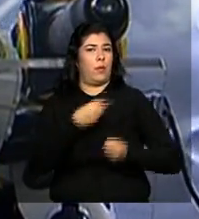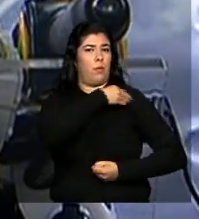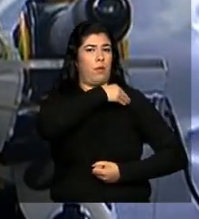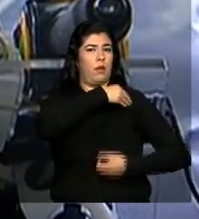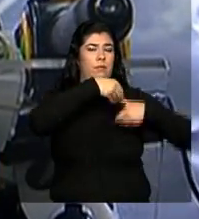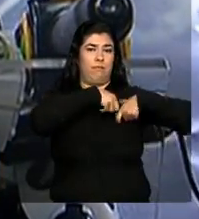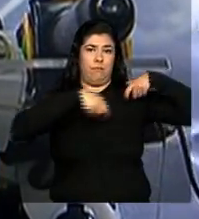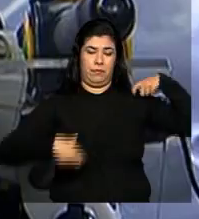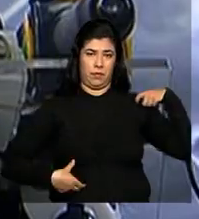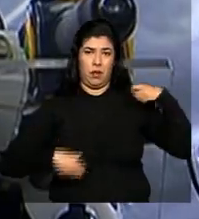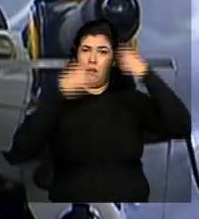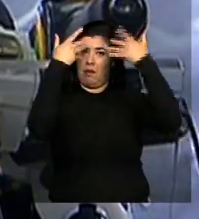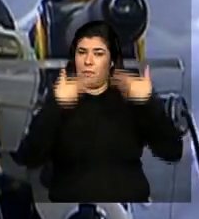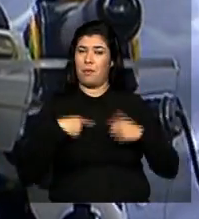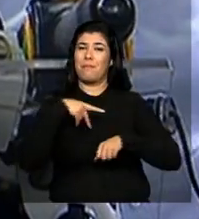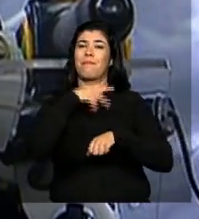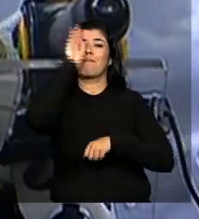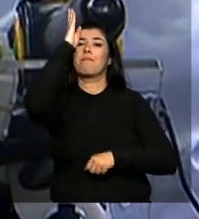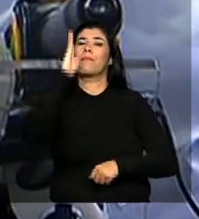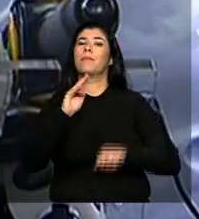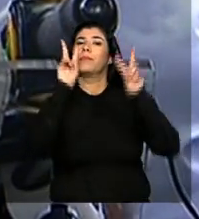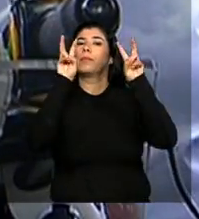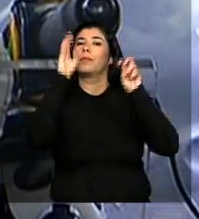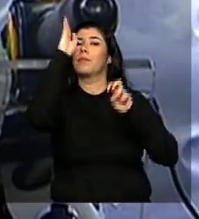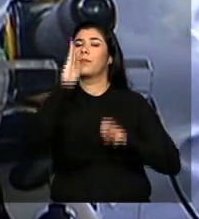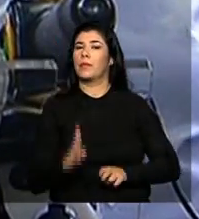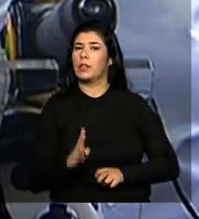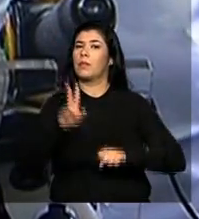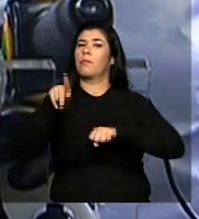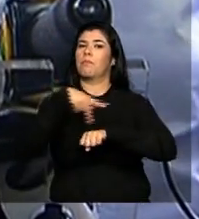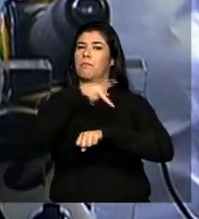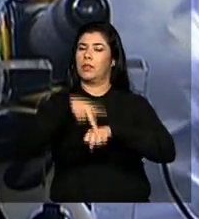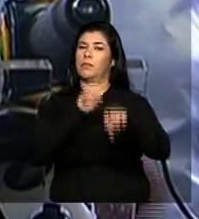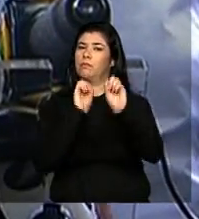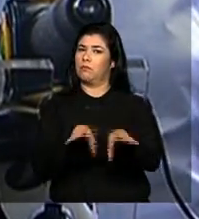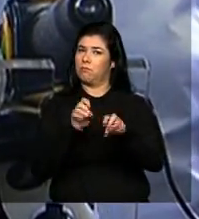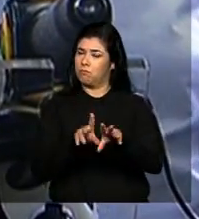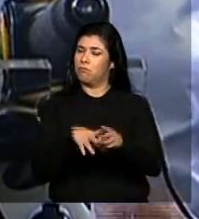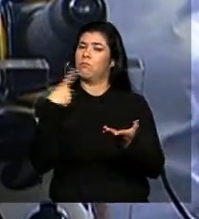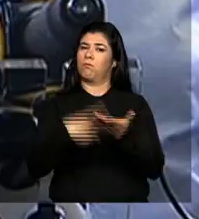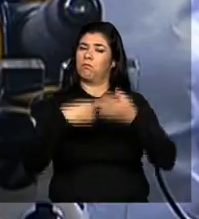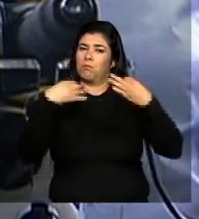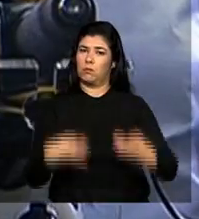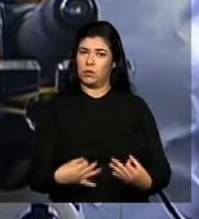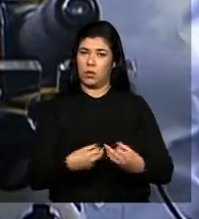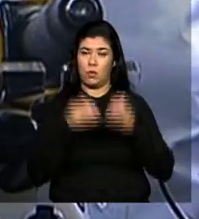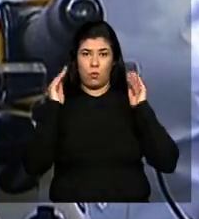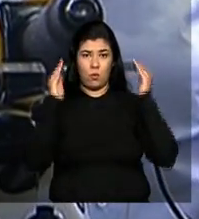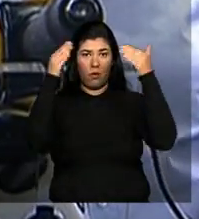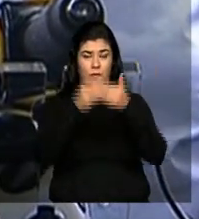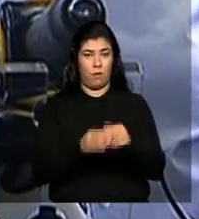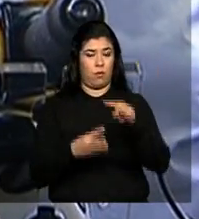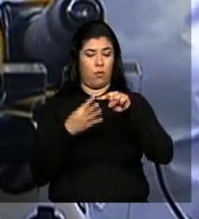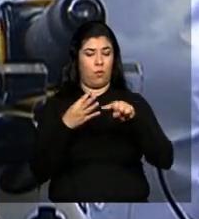ia ser uma pátria educadora. Quero dizer para vocês que o Brasil será uma pátria educadora. O foco desses 4 anos,